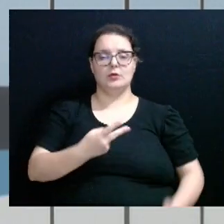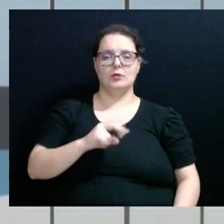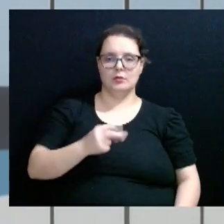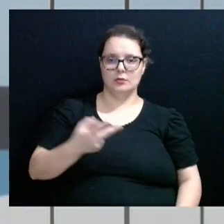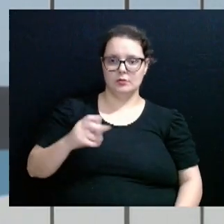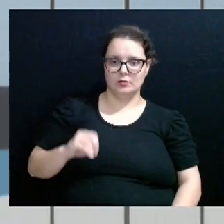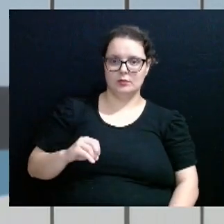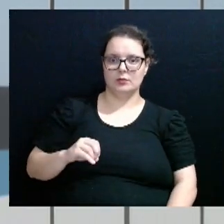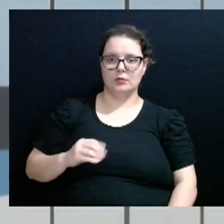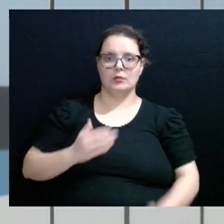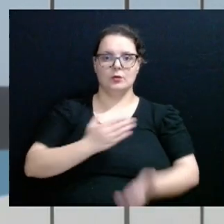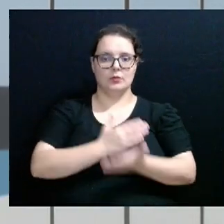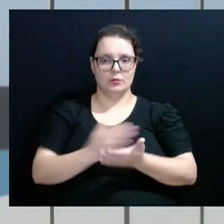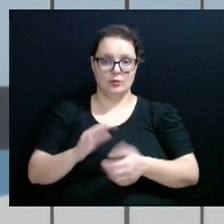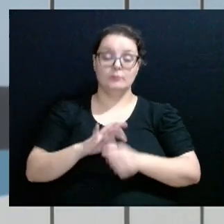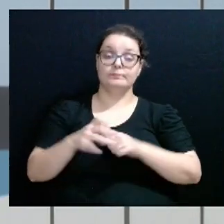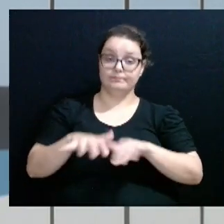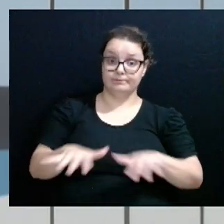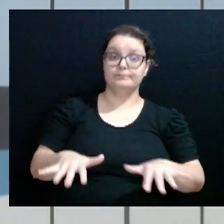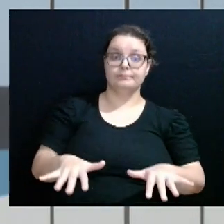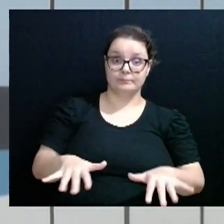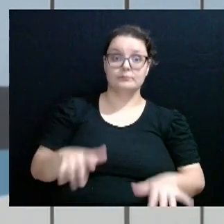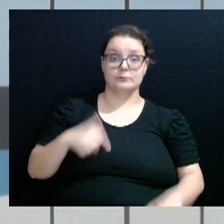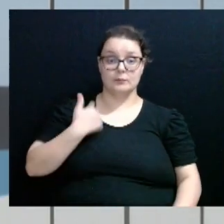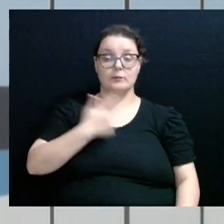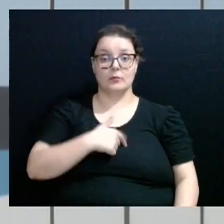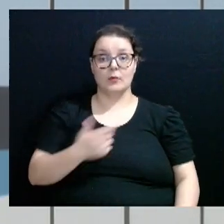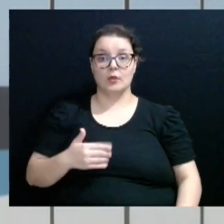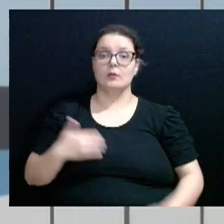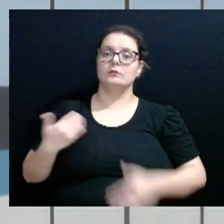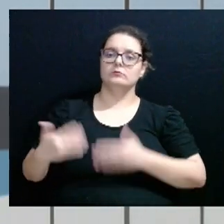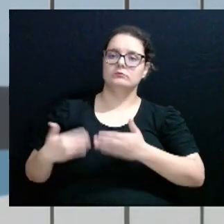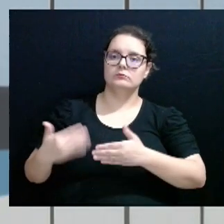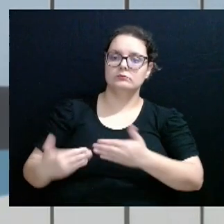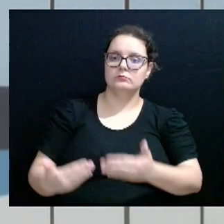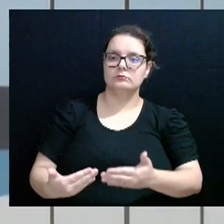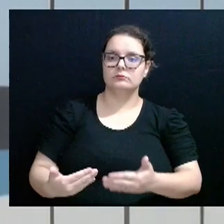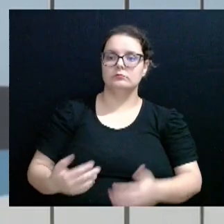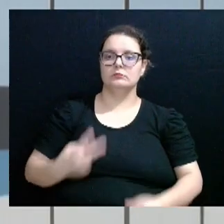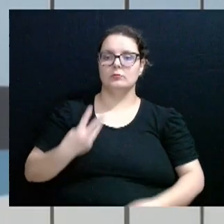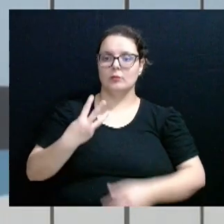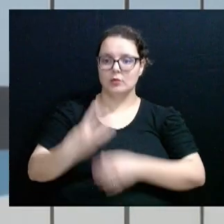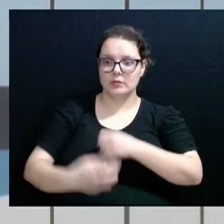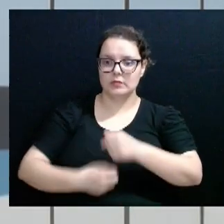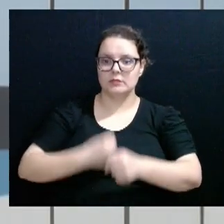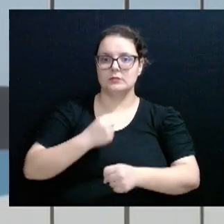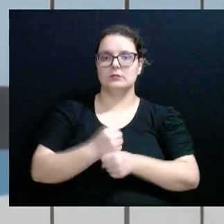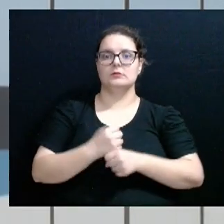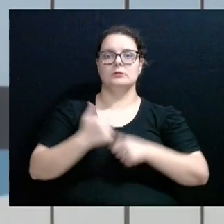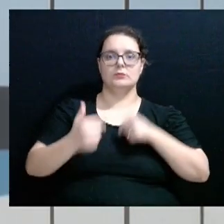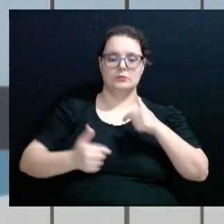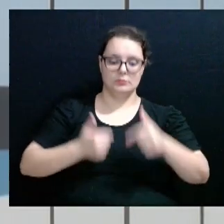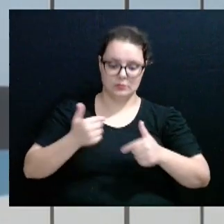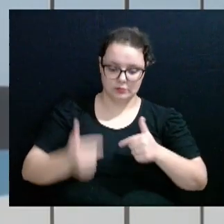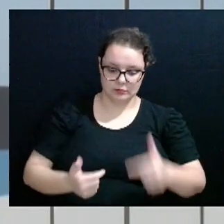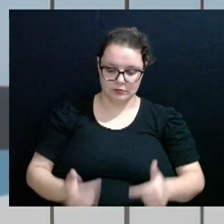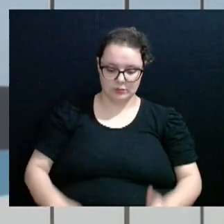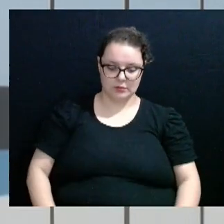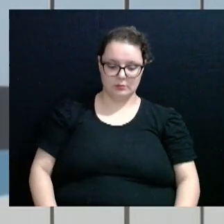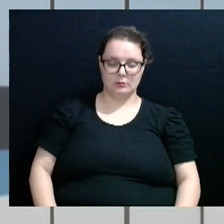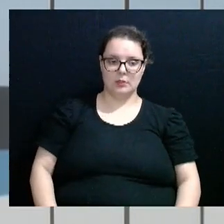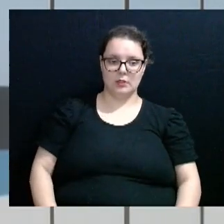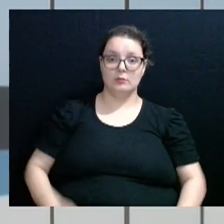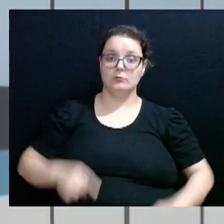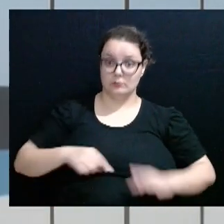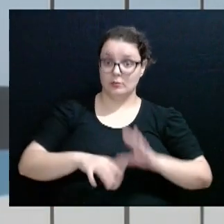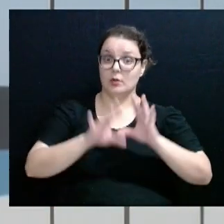da pandemia. E a gente perdurou por esse manual por 3 anos, né? Foi um trabalho muito profundo, porque a